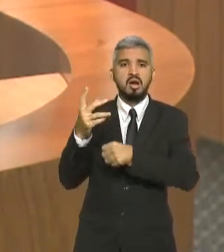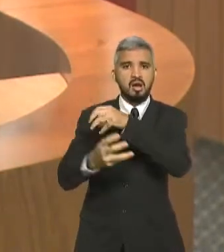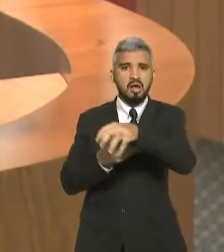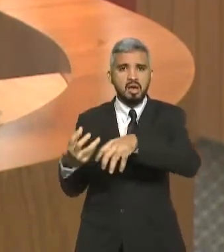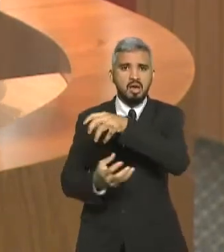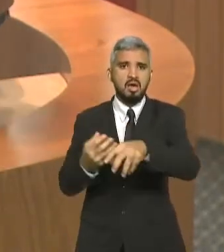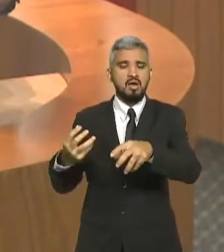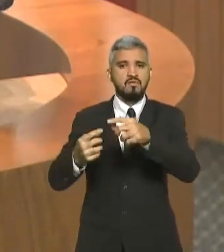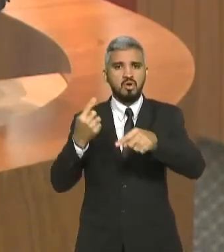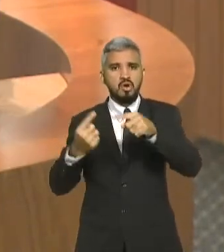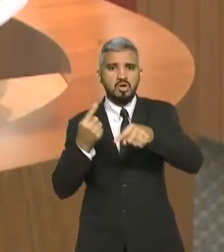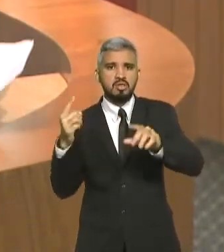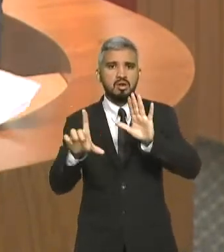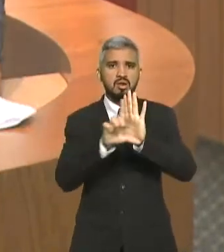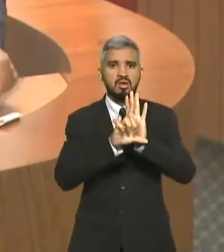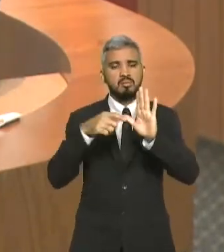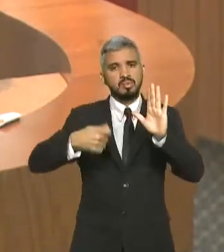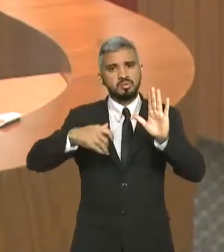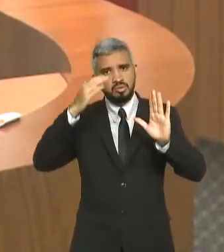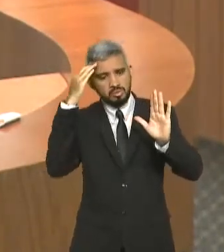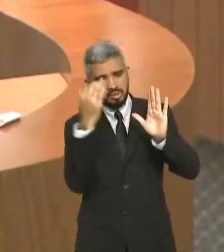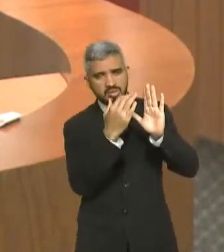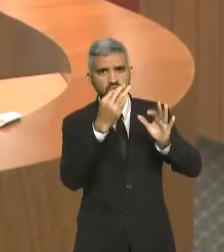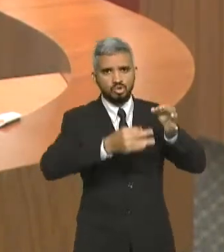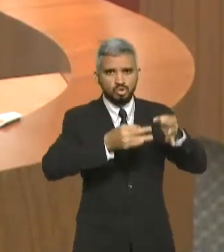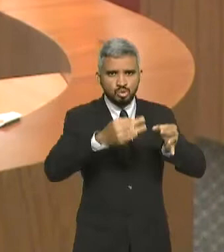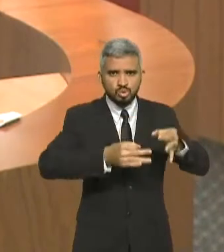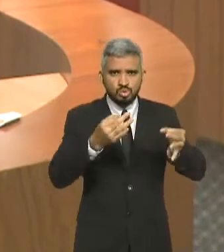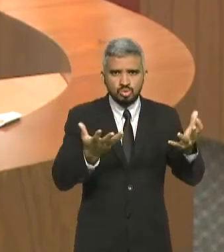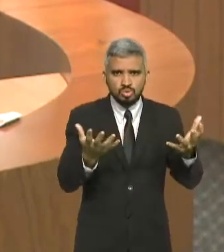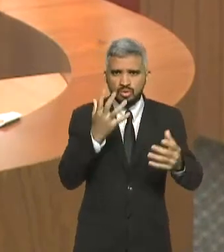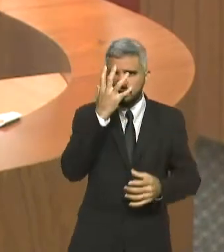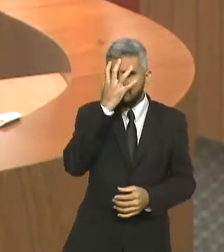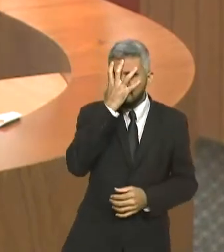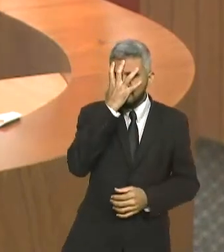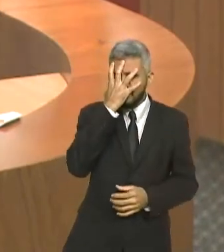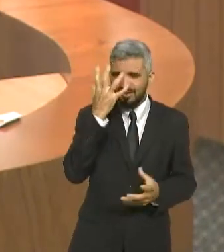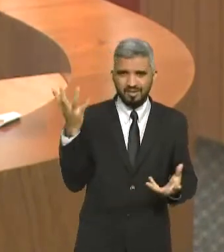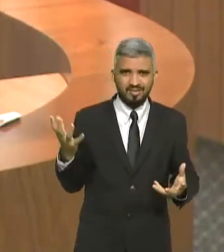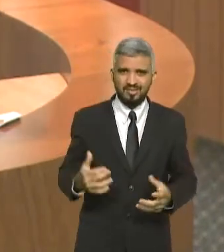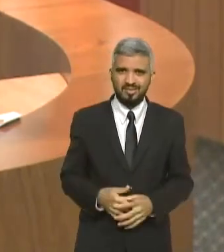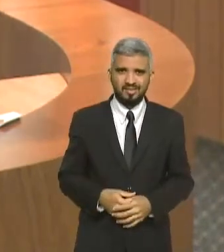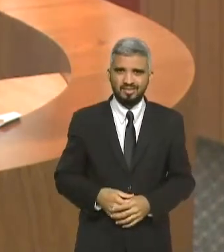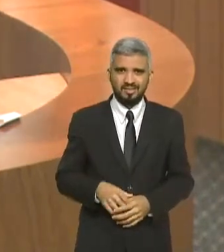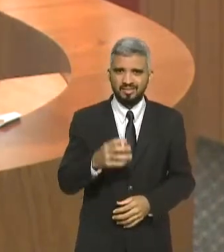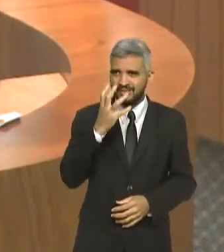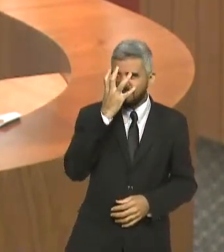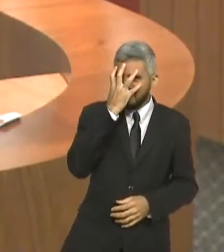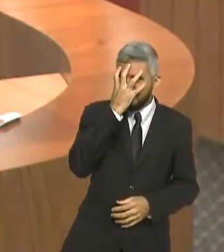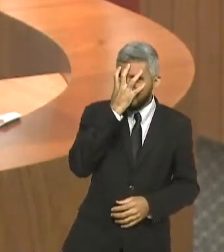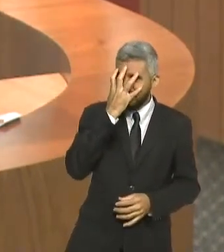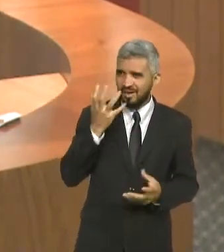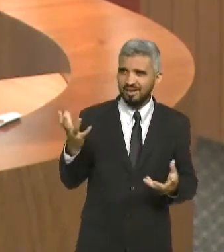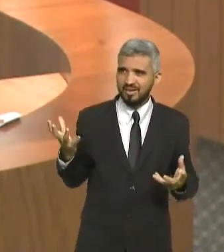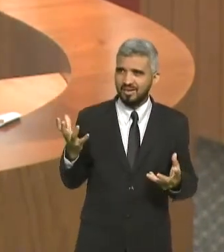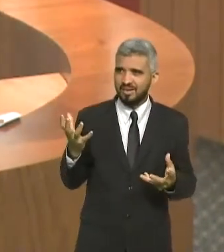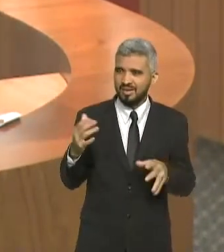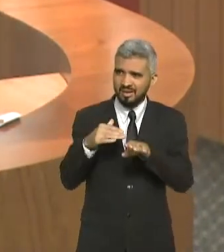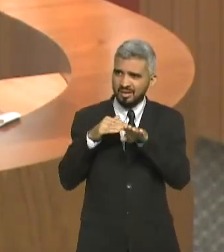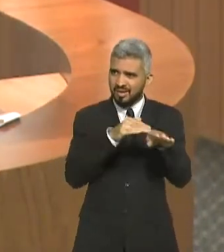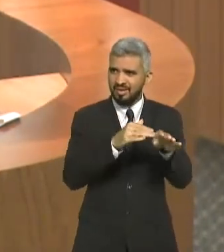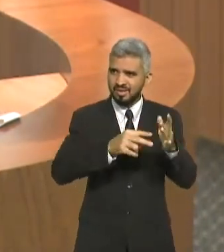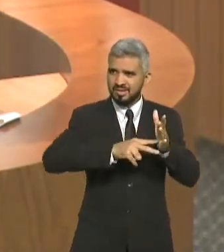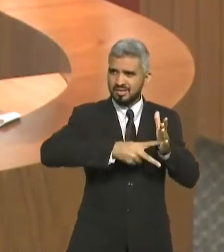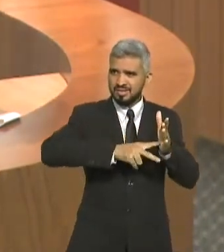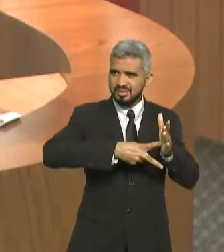cumprir decisão judicial. É uma vergonha, é uma vergonha partir para cima do sindicato. Flávio Dino, que